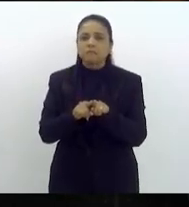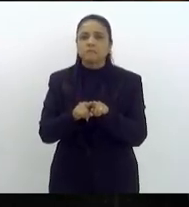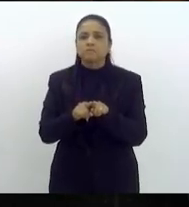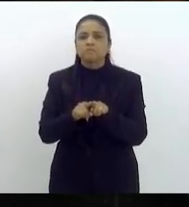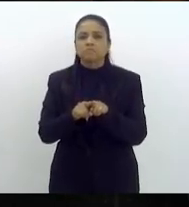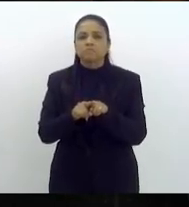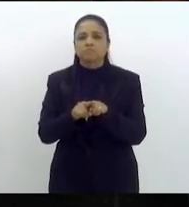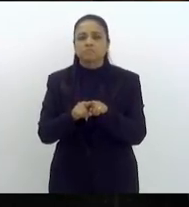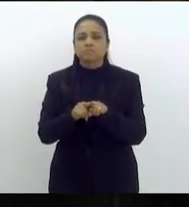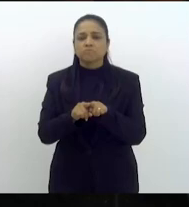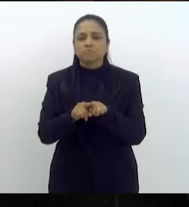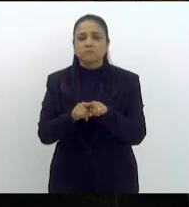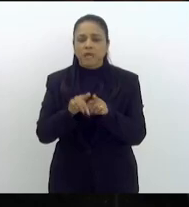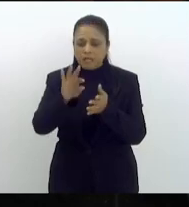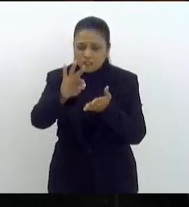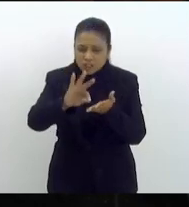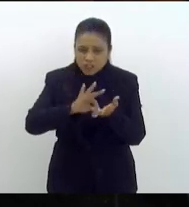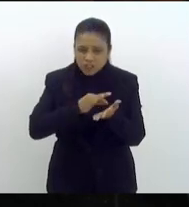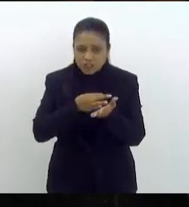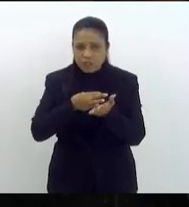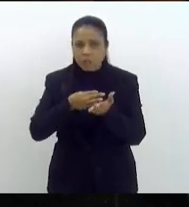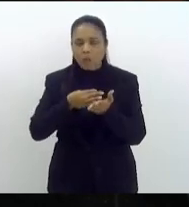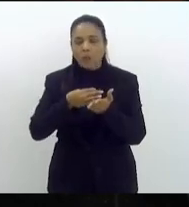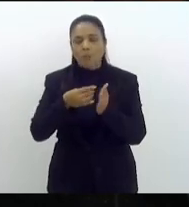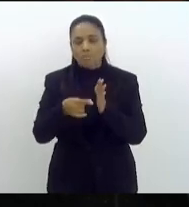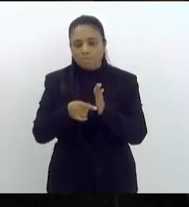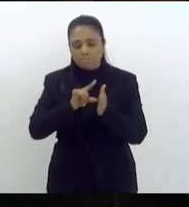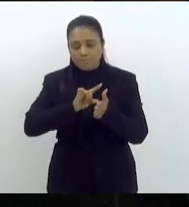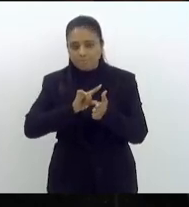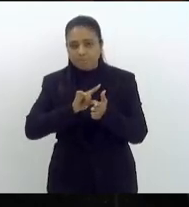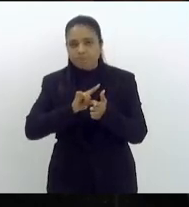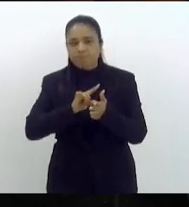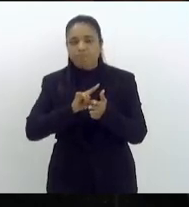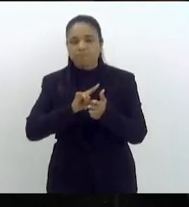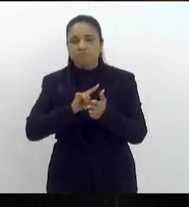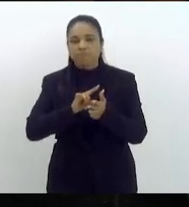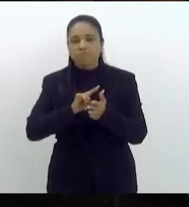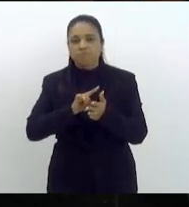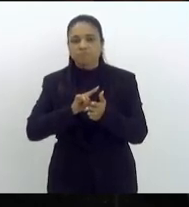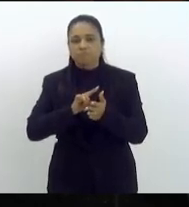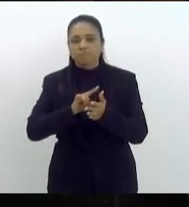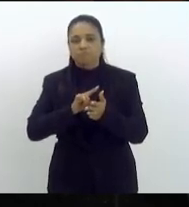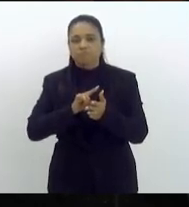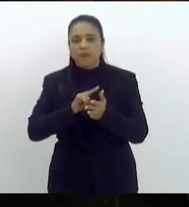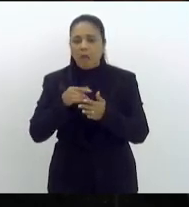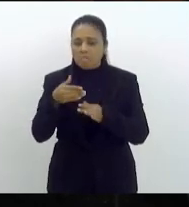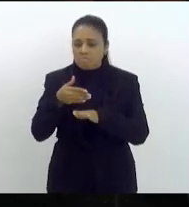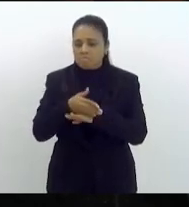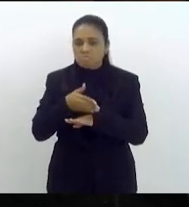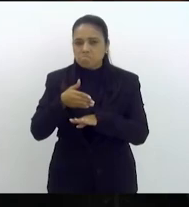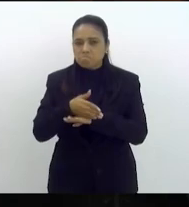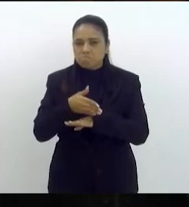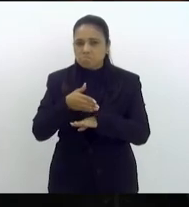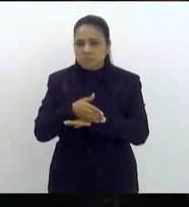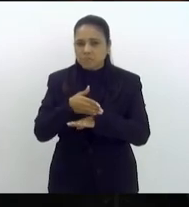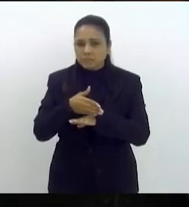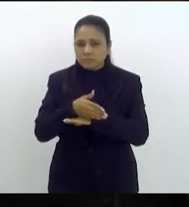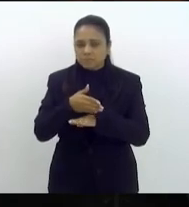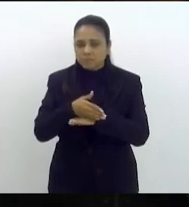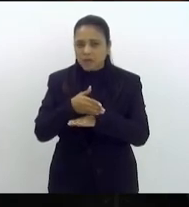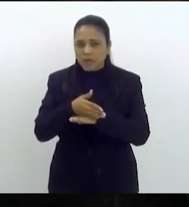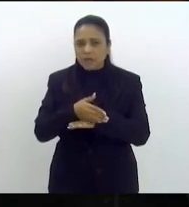através de inscrição prévia me habilitei a participar durante